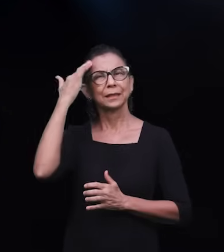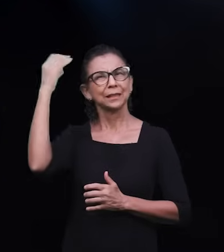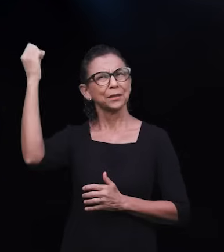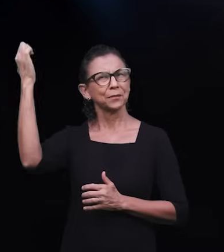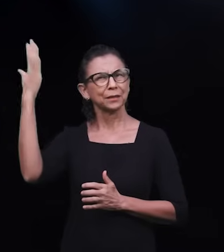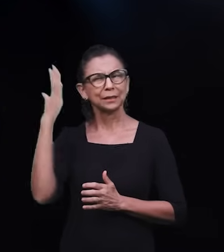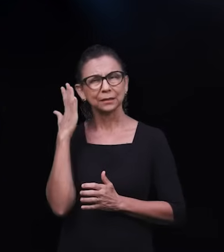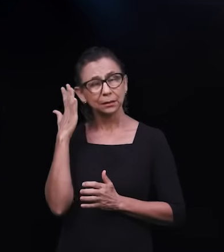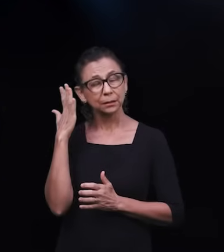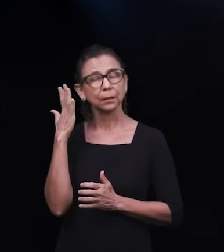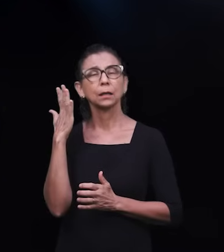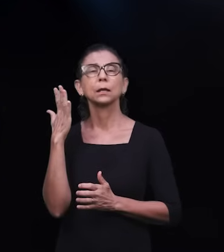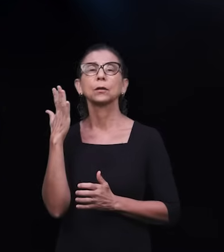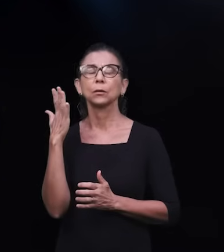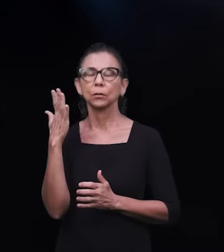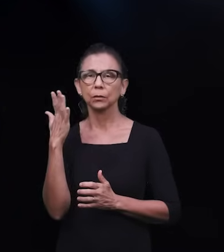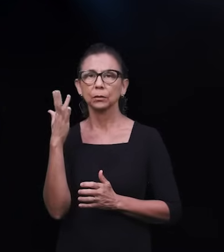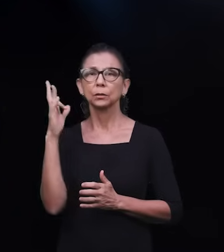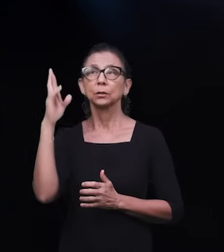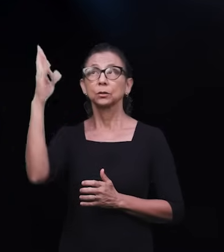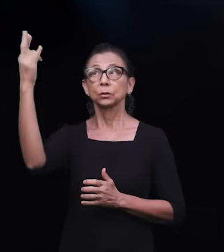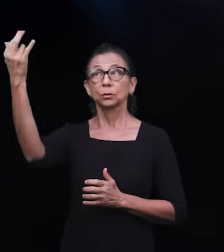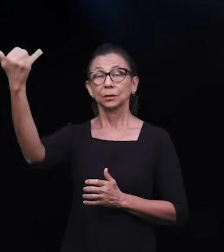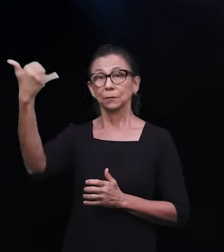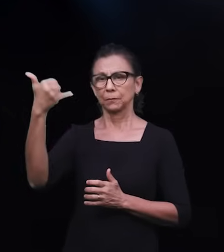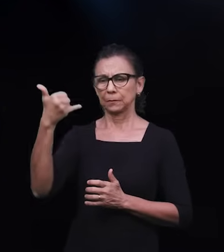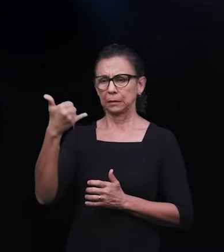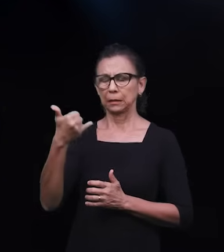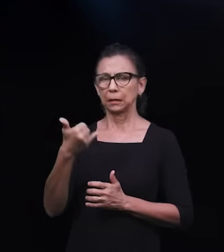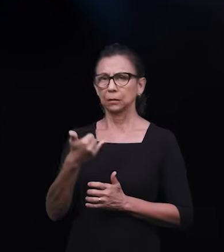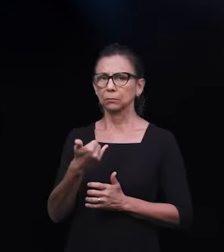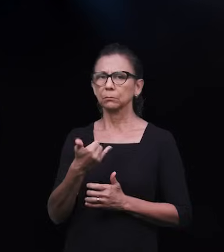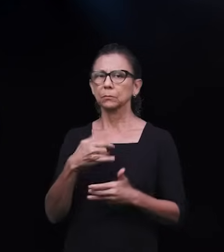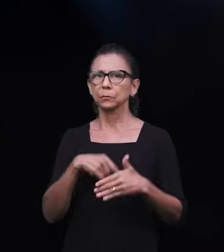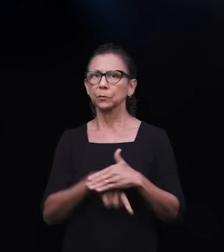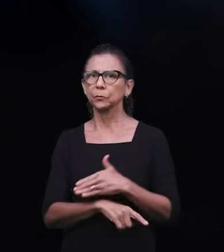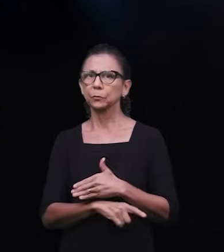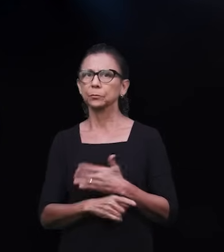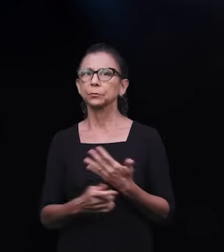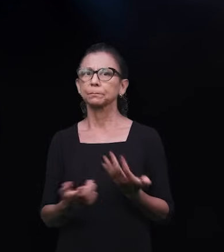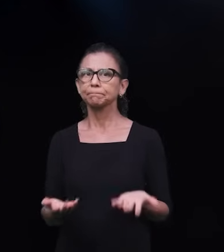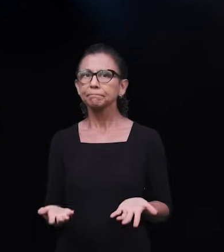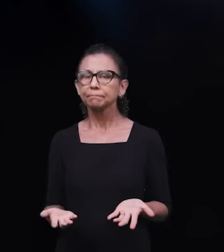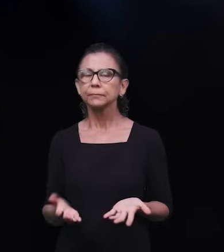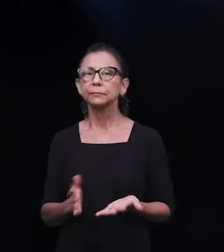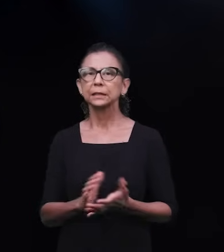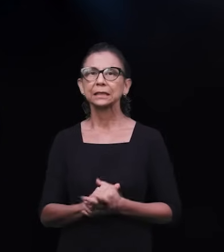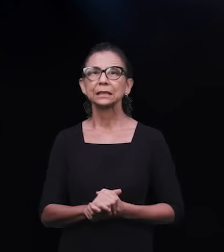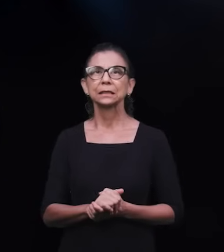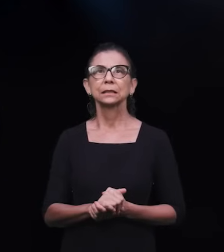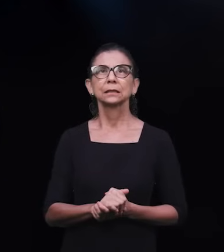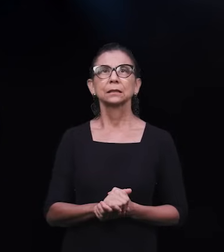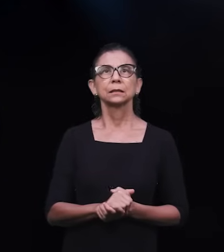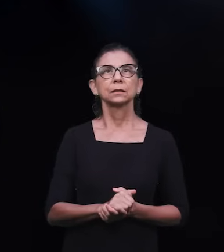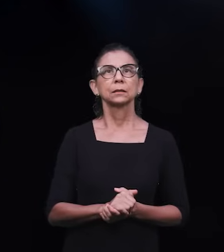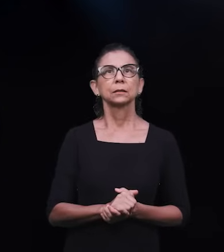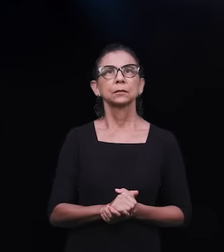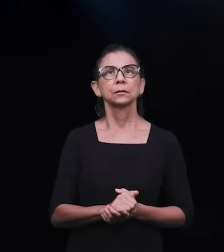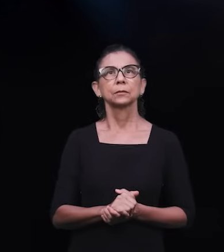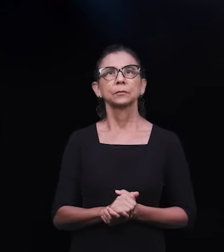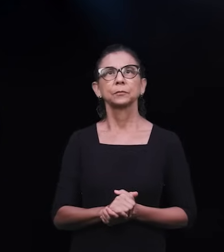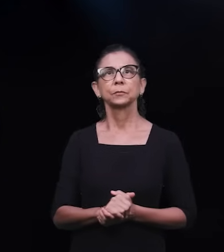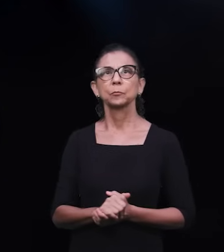mais revelações da palavra. O Senhor tem falado comigo com grande profundidade. Irmãos, como é